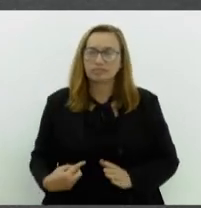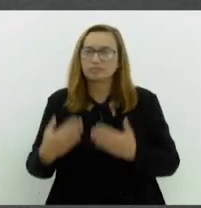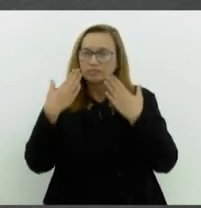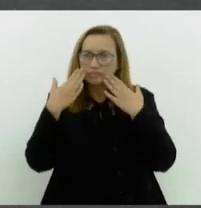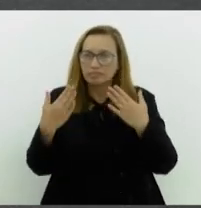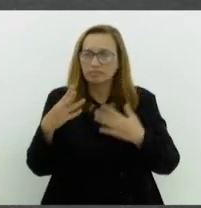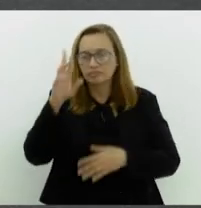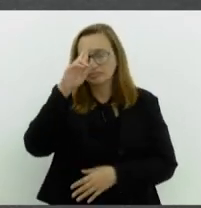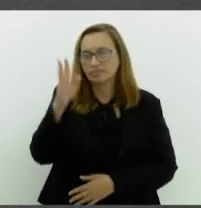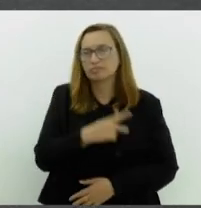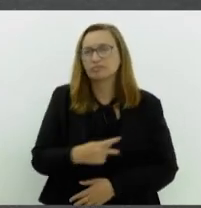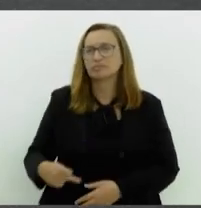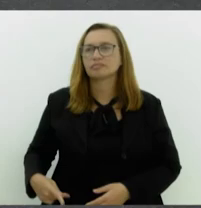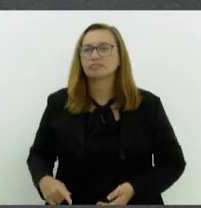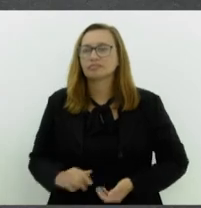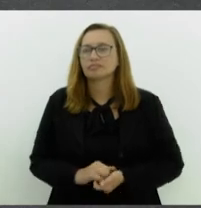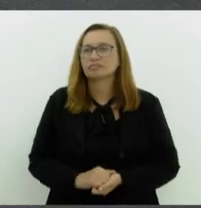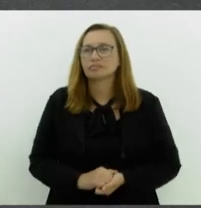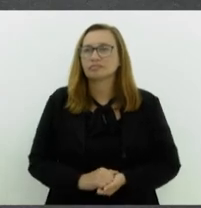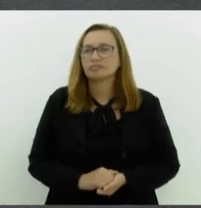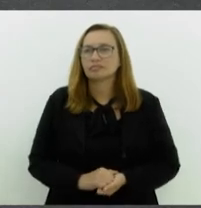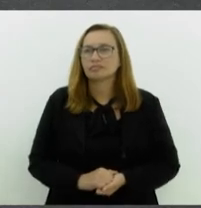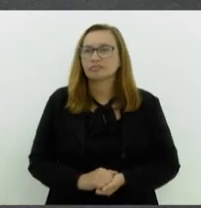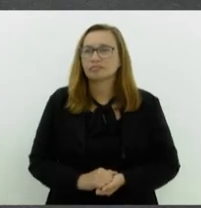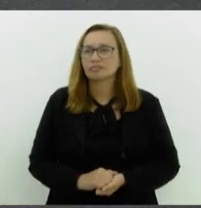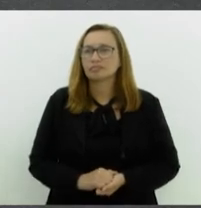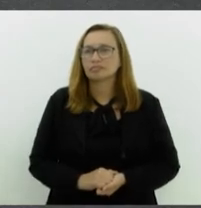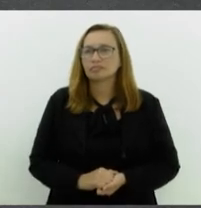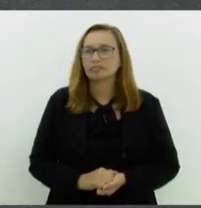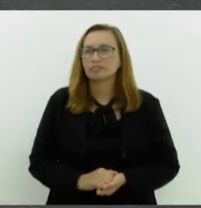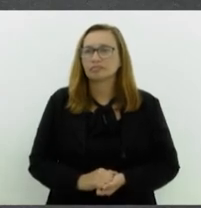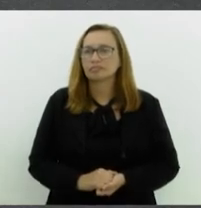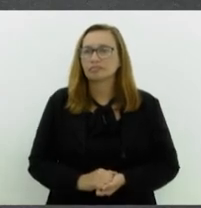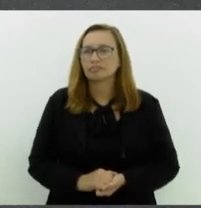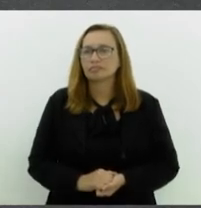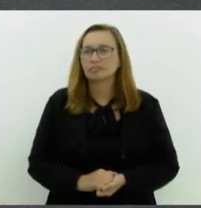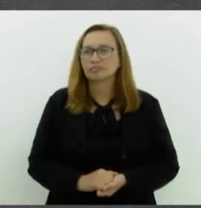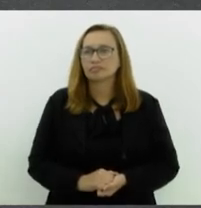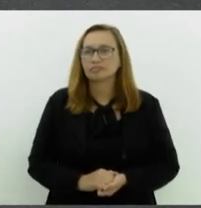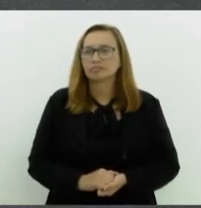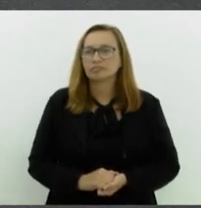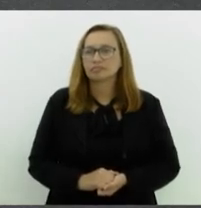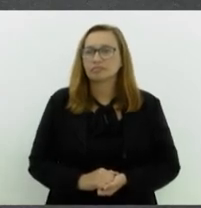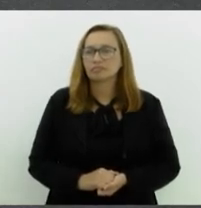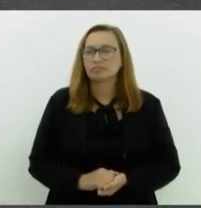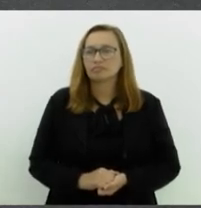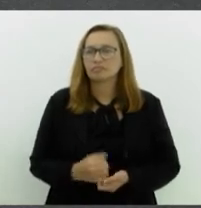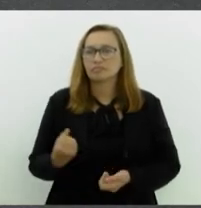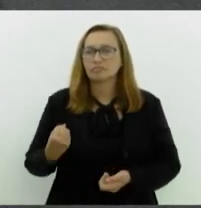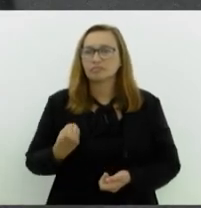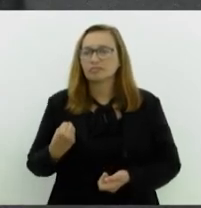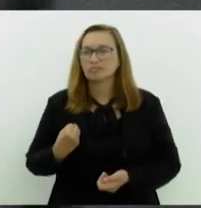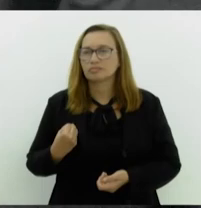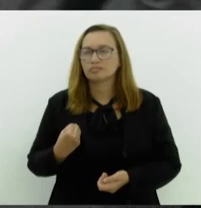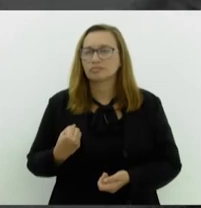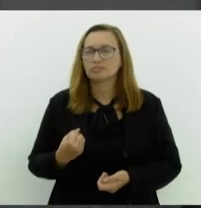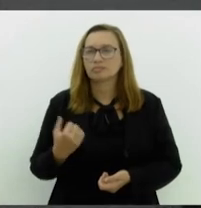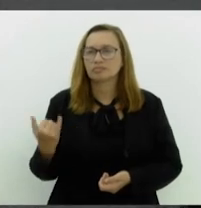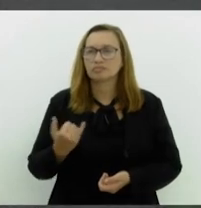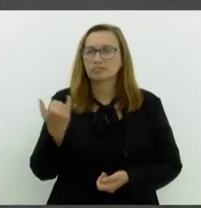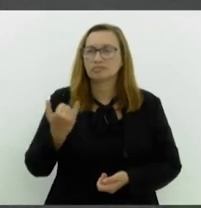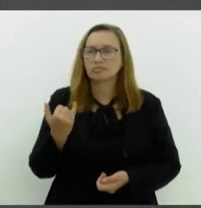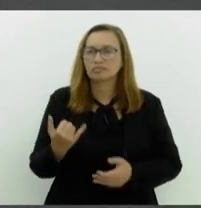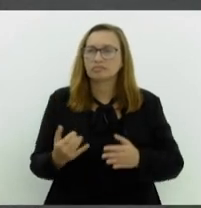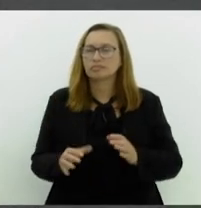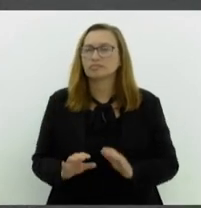inclusive, senhora presidente, na sua justificativa, dados muito relevantes, que o Centro